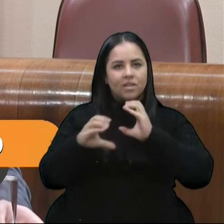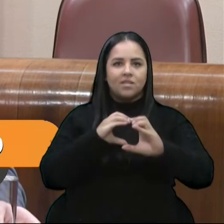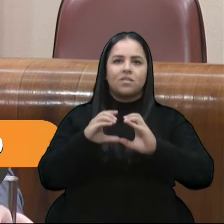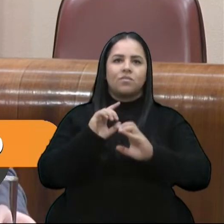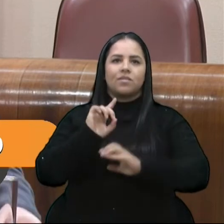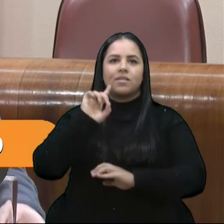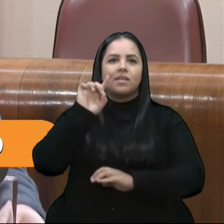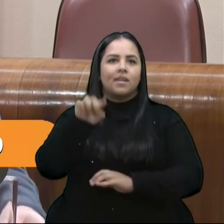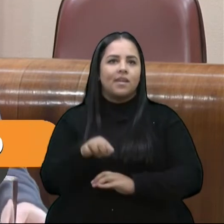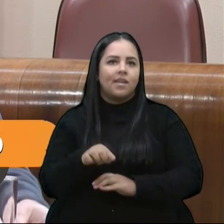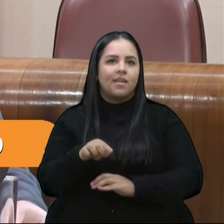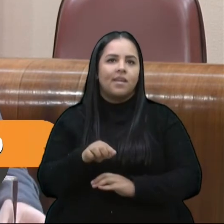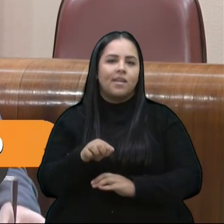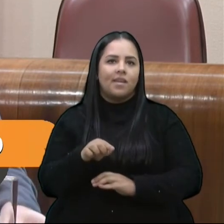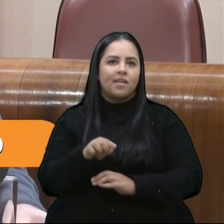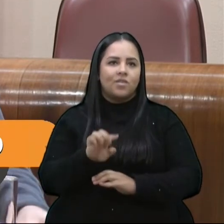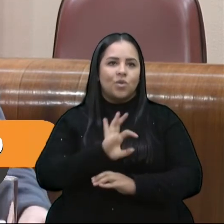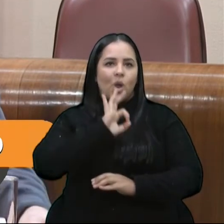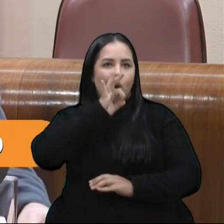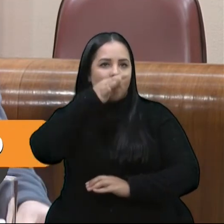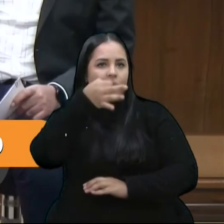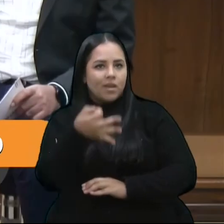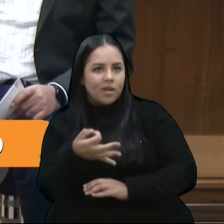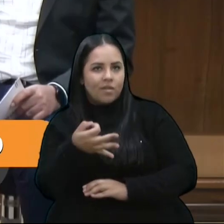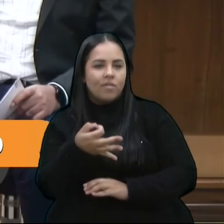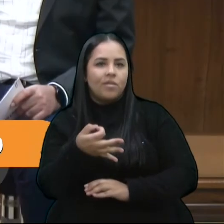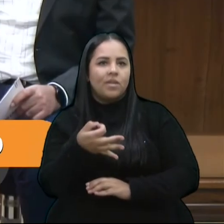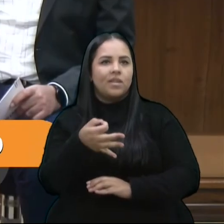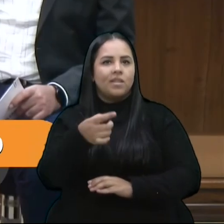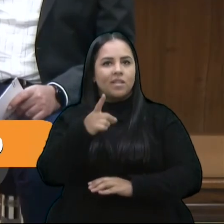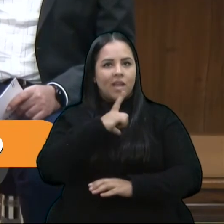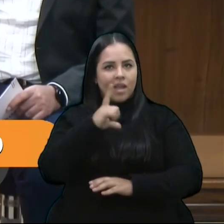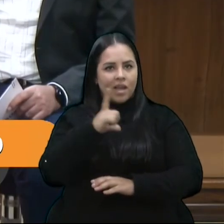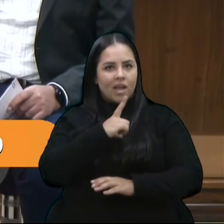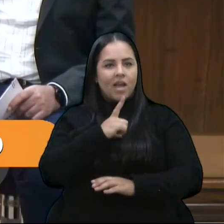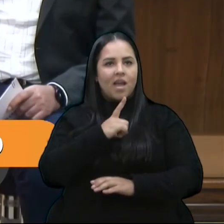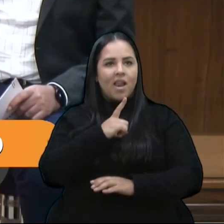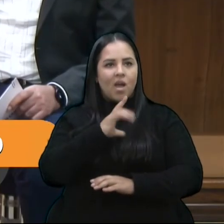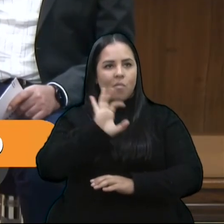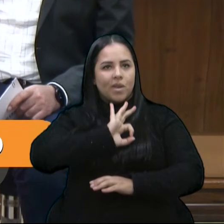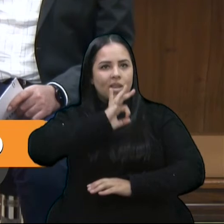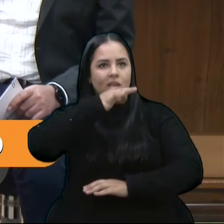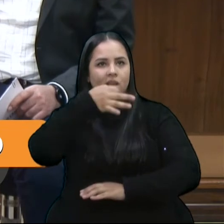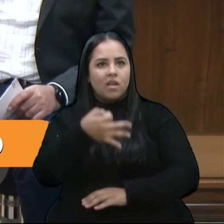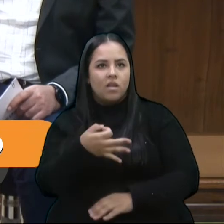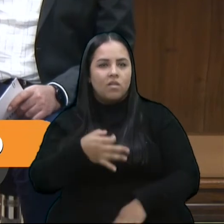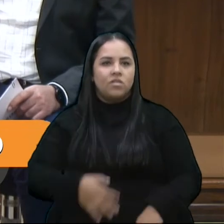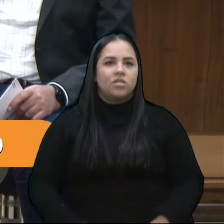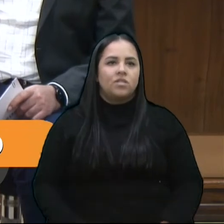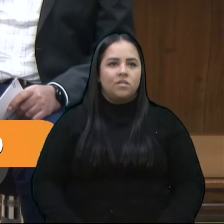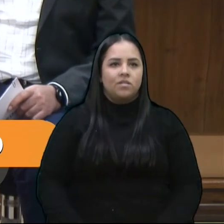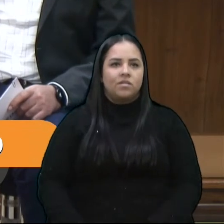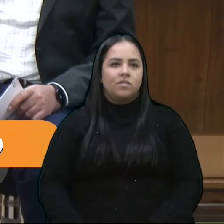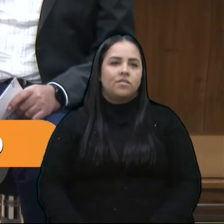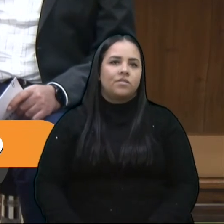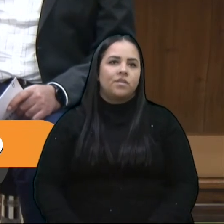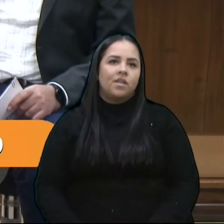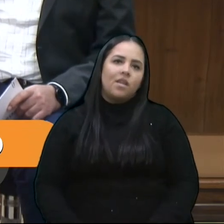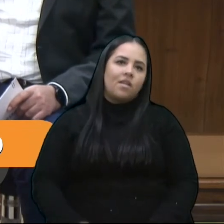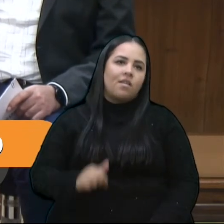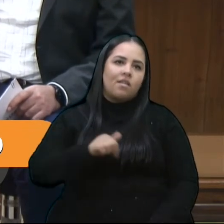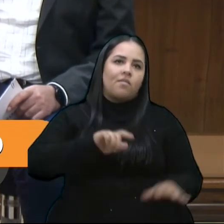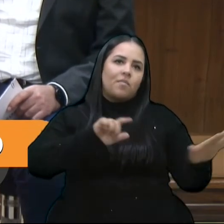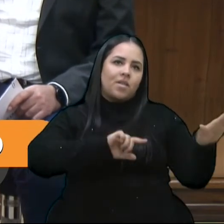de forma de opinião, que forma opinião dentro desse processo, né, um pouco maior dentro da semana, que